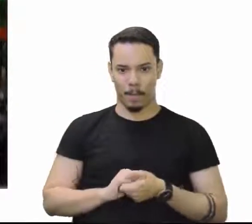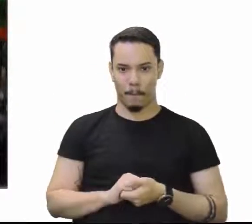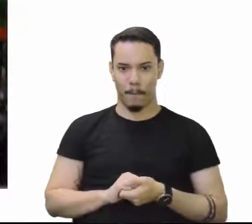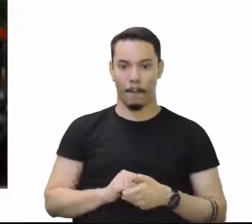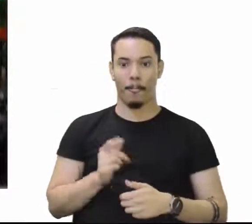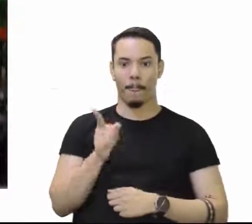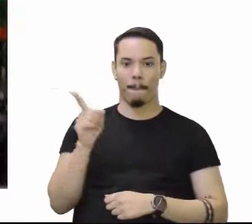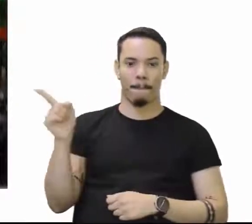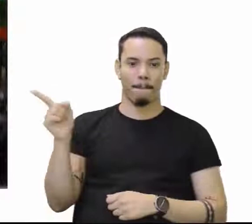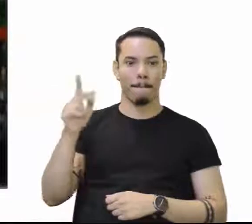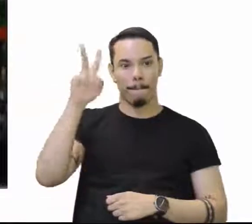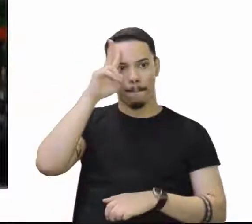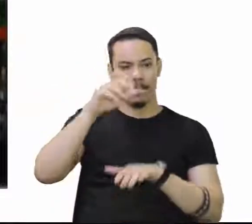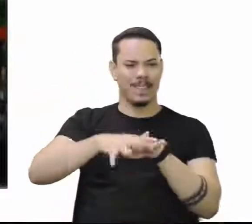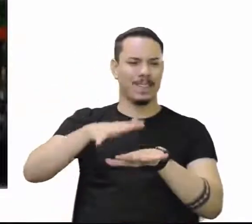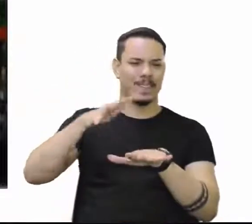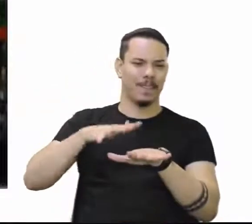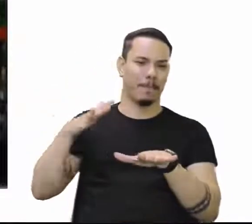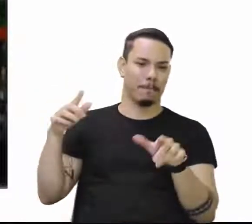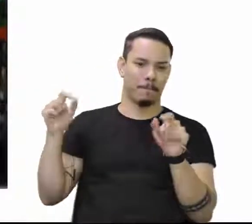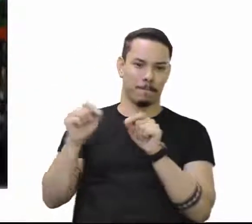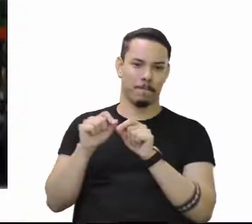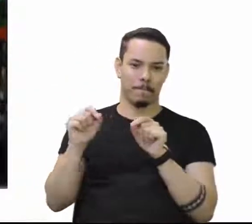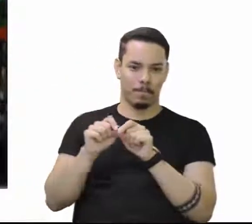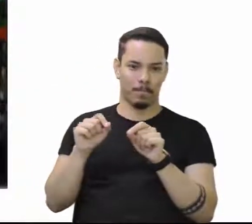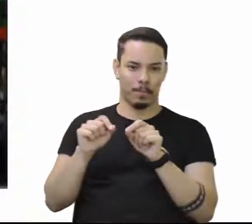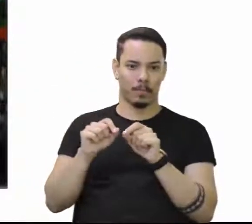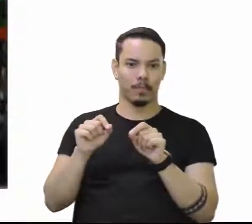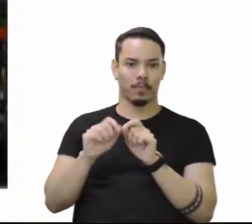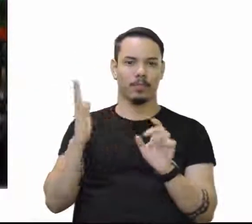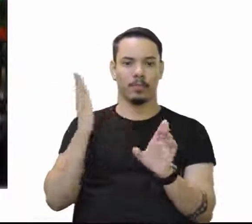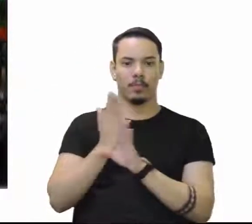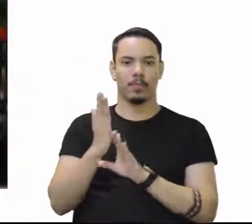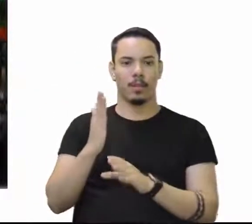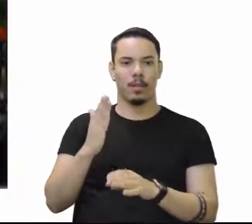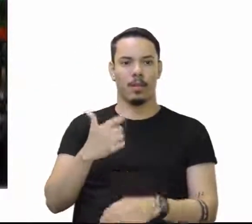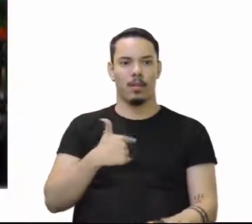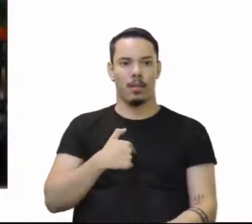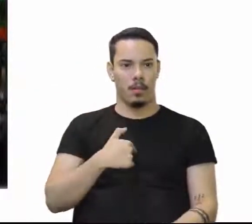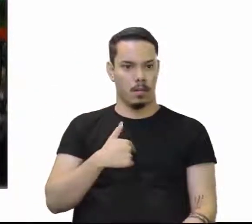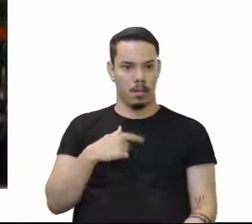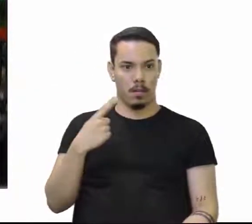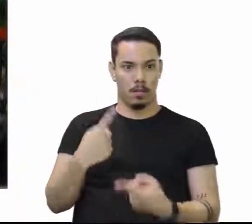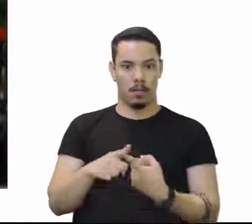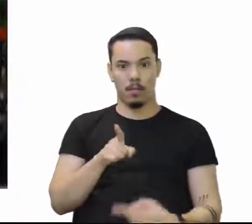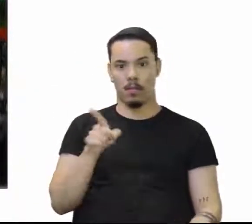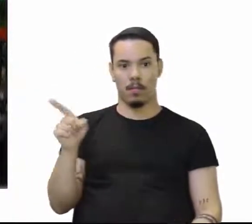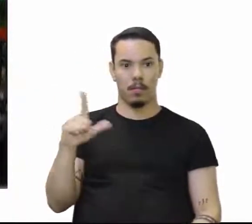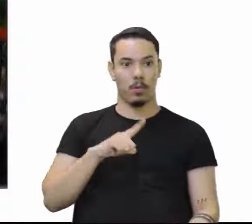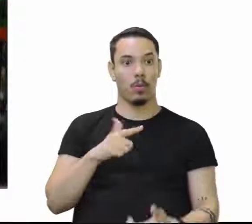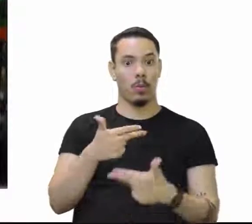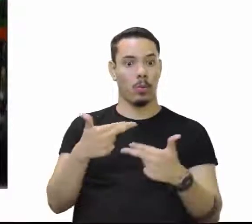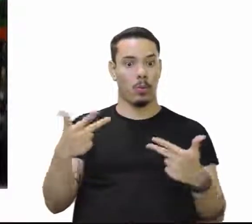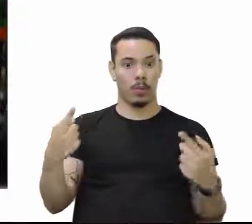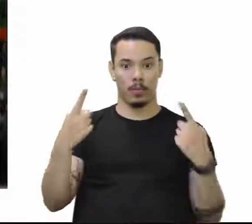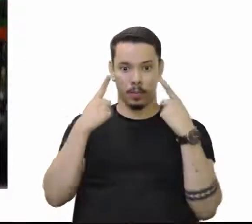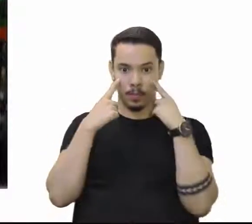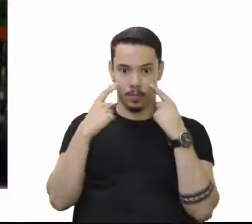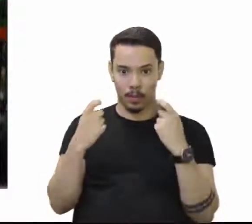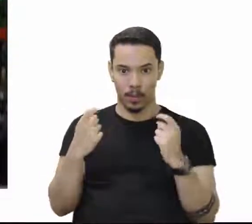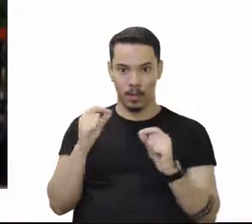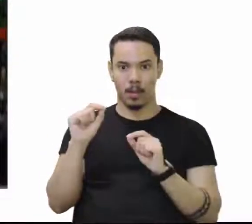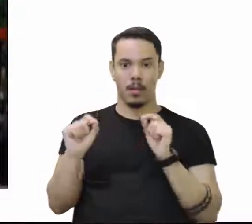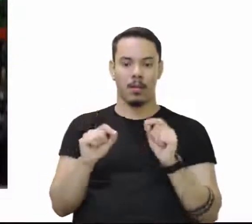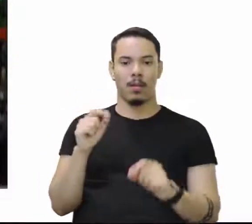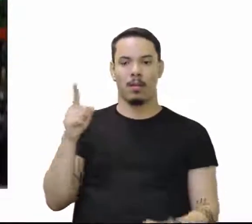Olha aí um desfile militar que fizeram para Getúlio Vargas. Aqui nós temos coisas interessantes. Nós temos aqui,